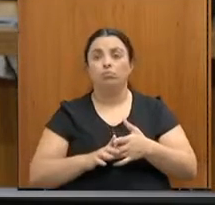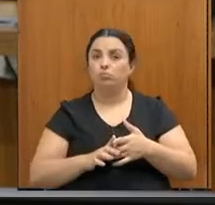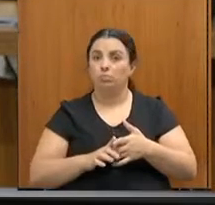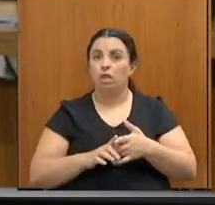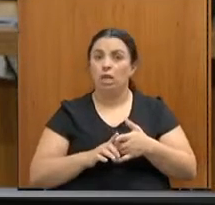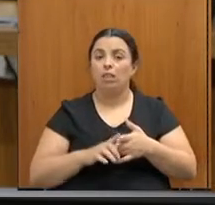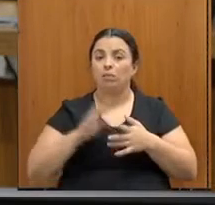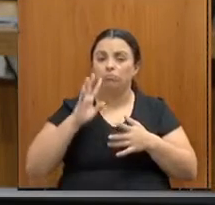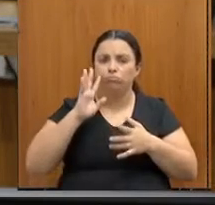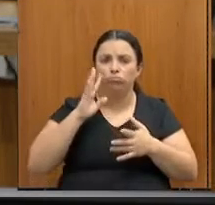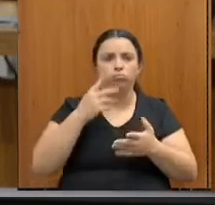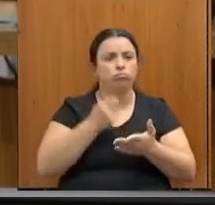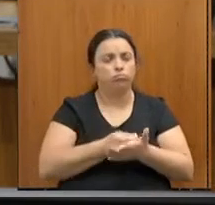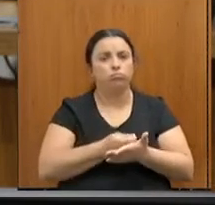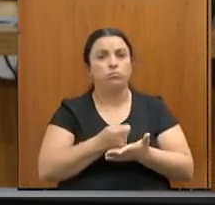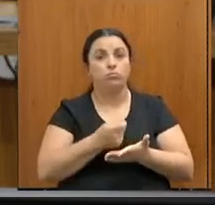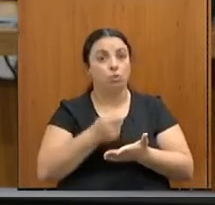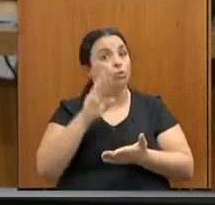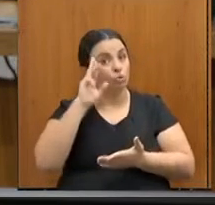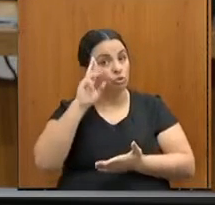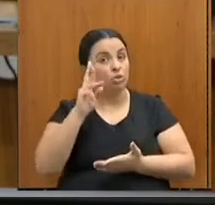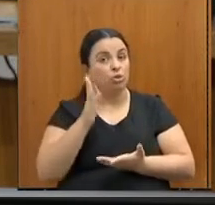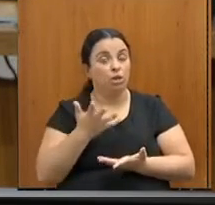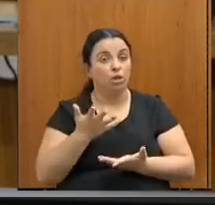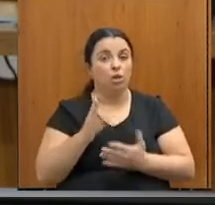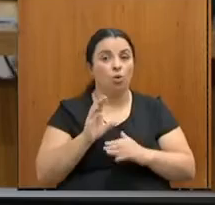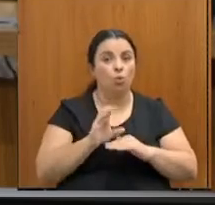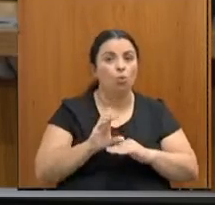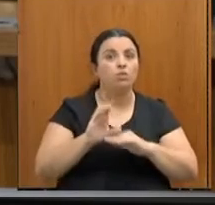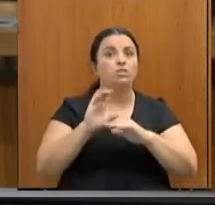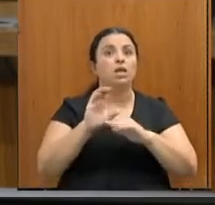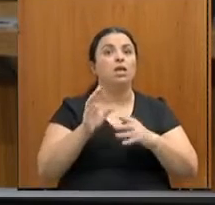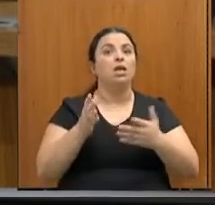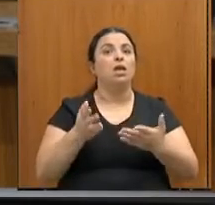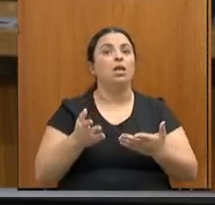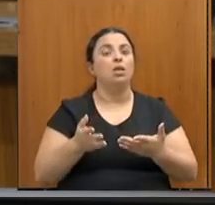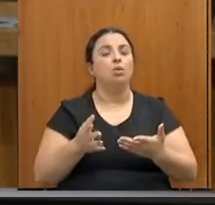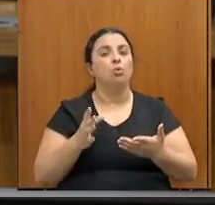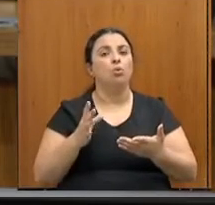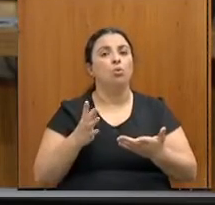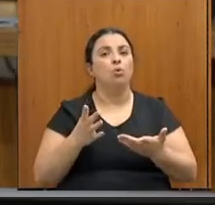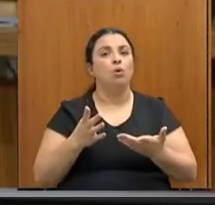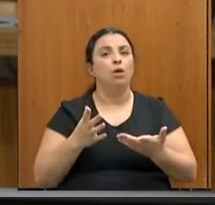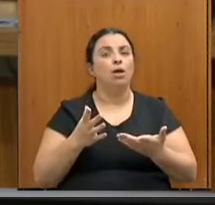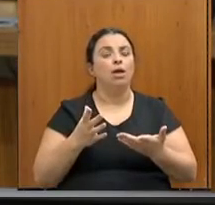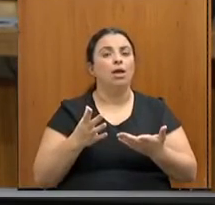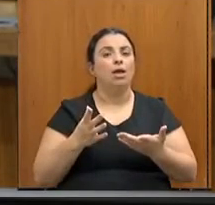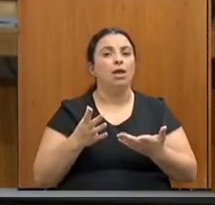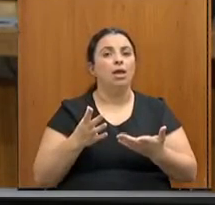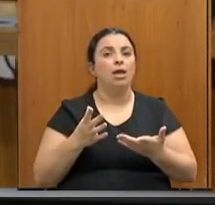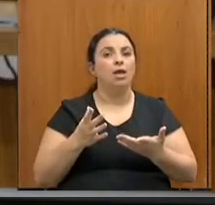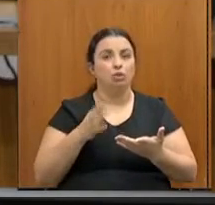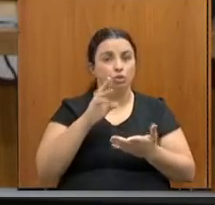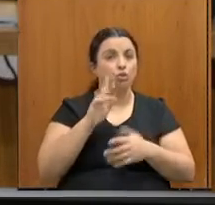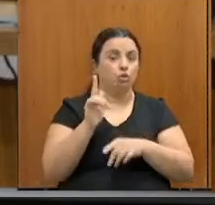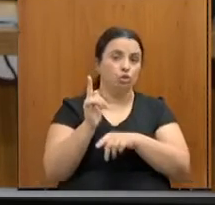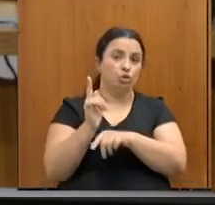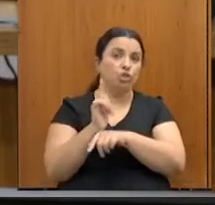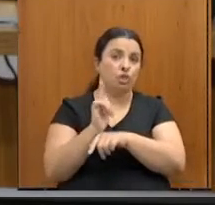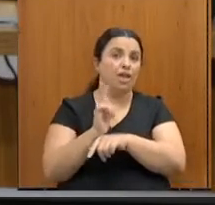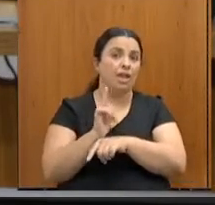da Cemig na dá conselho Usa aquele que nós denominamos a alta gerência